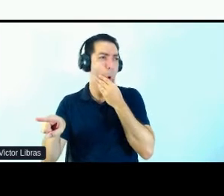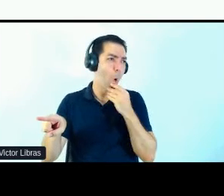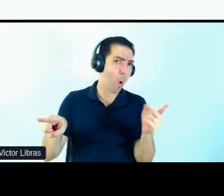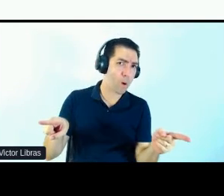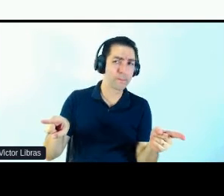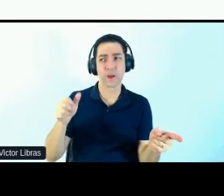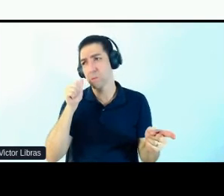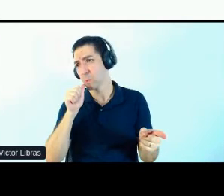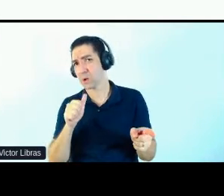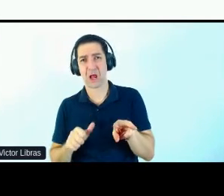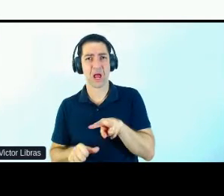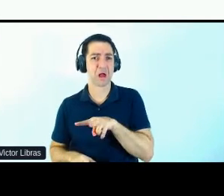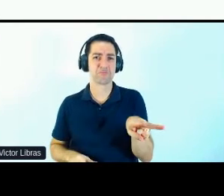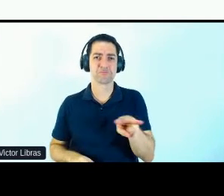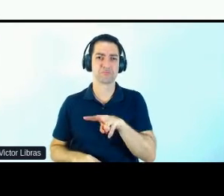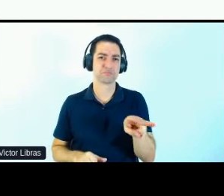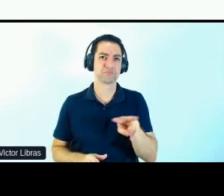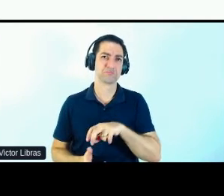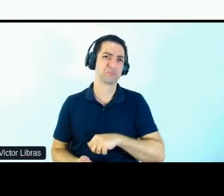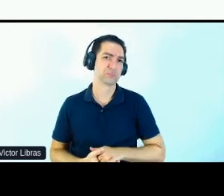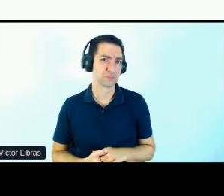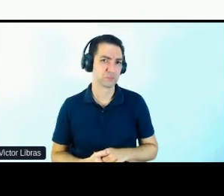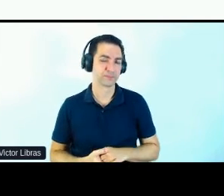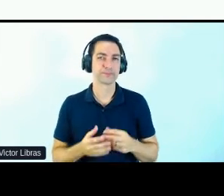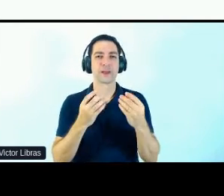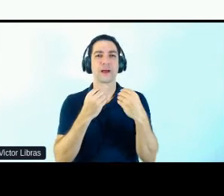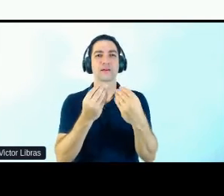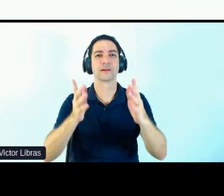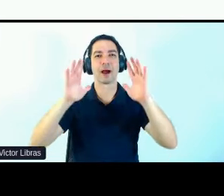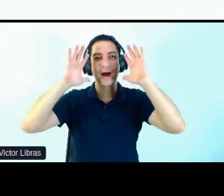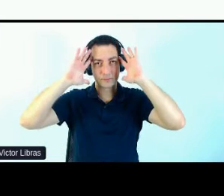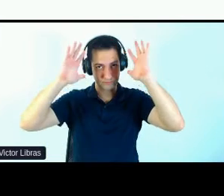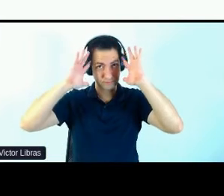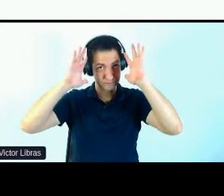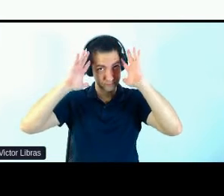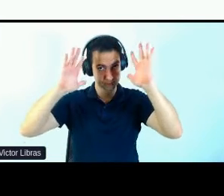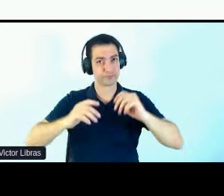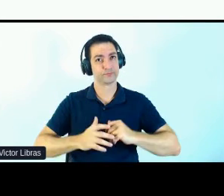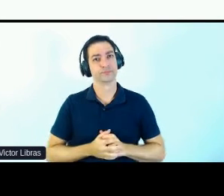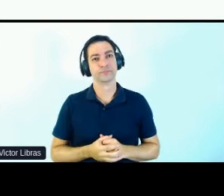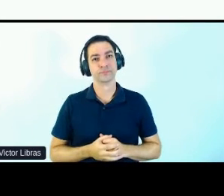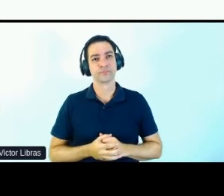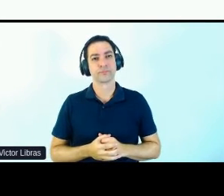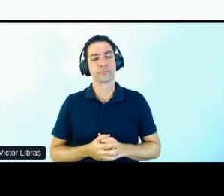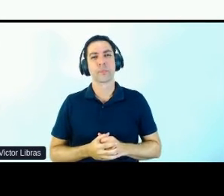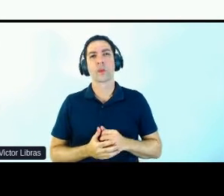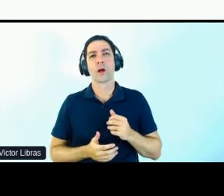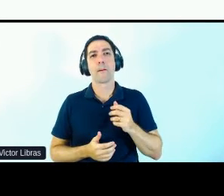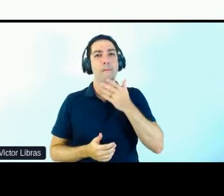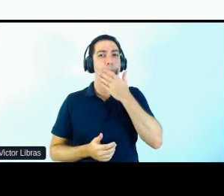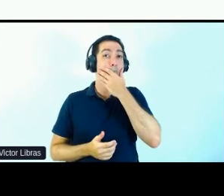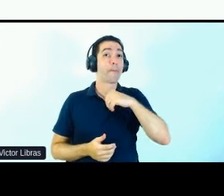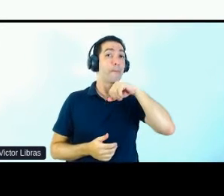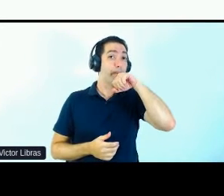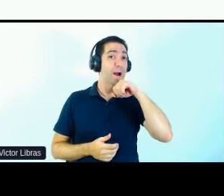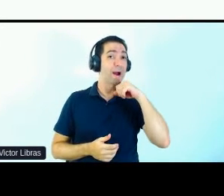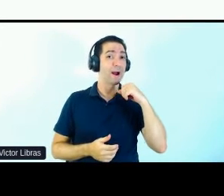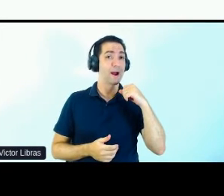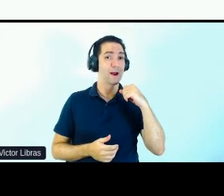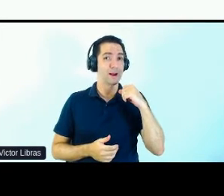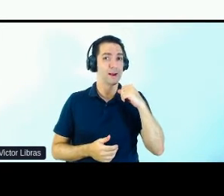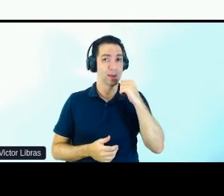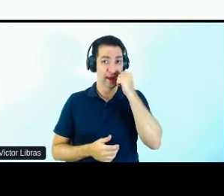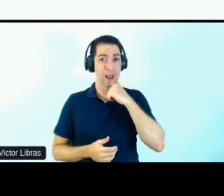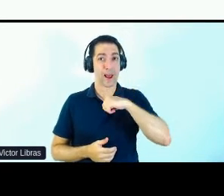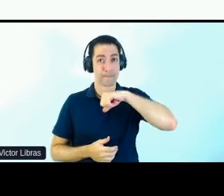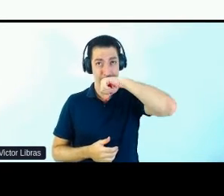E a gente quer trazer uma reflexão também aqui, né, sobre quantos pais dividem as tarefas de trabalhar fora de casa e de